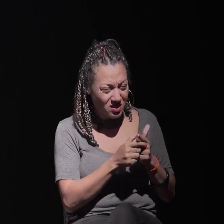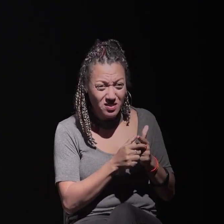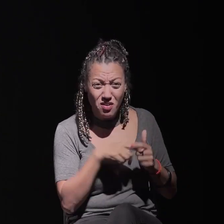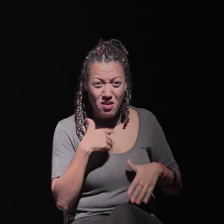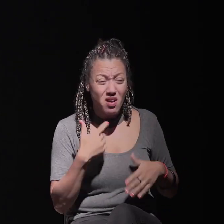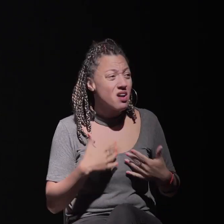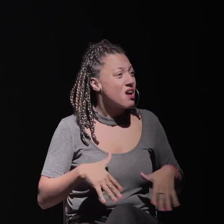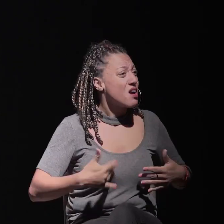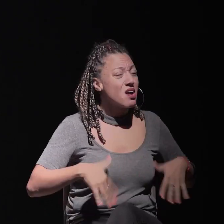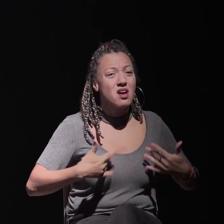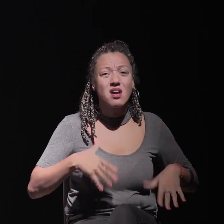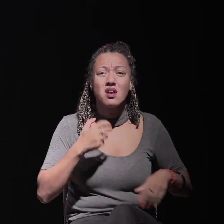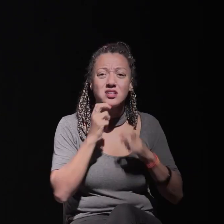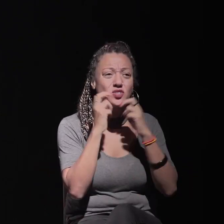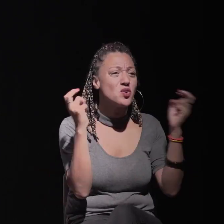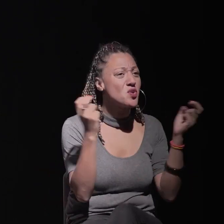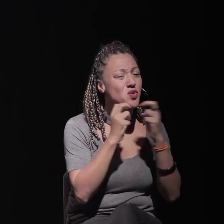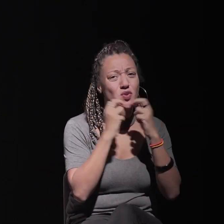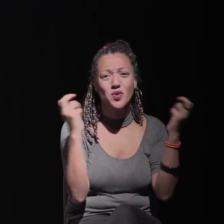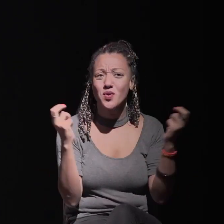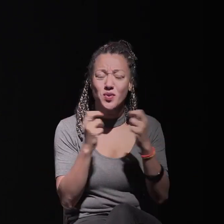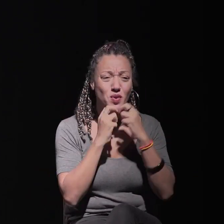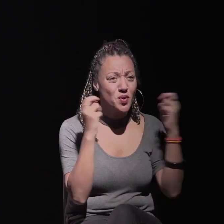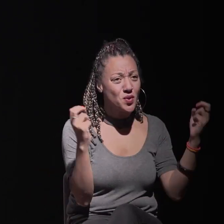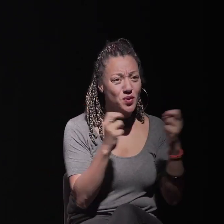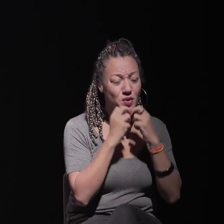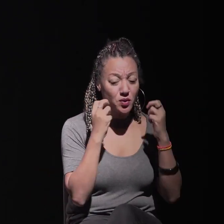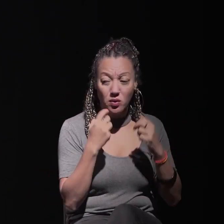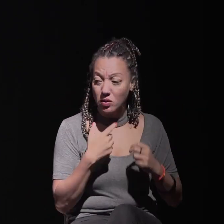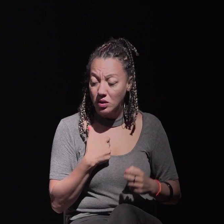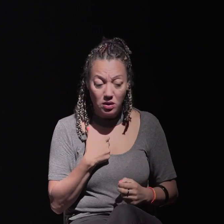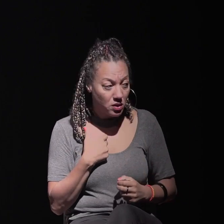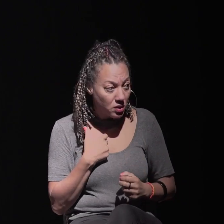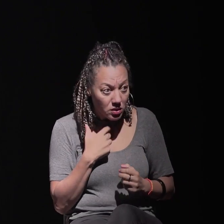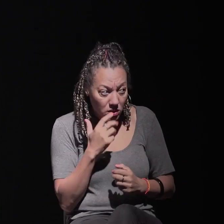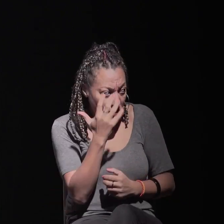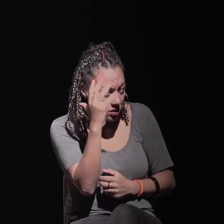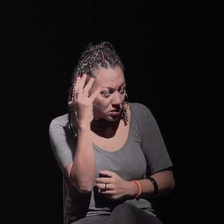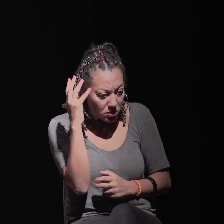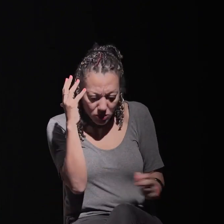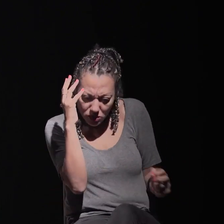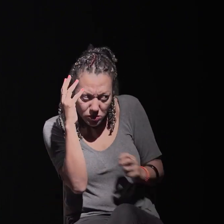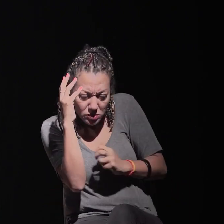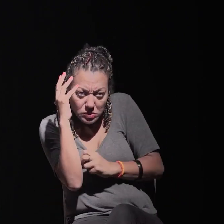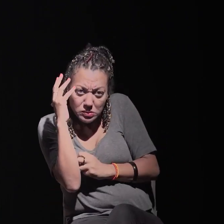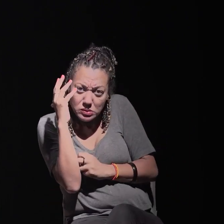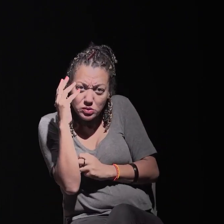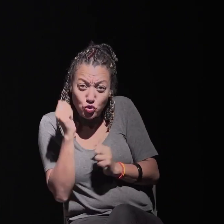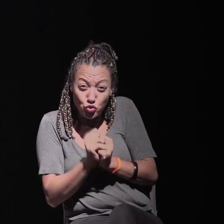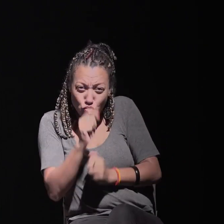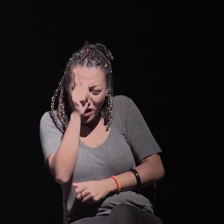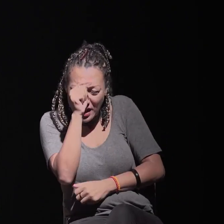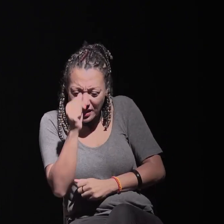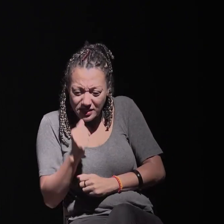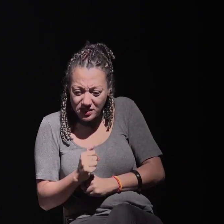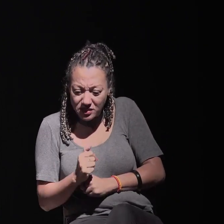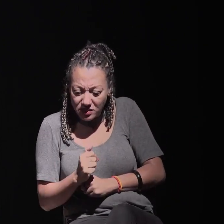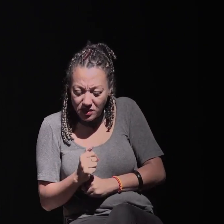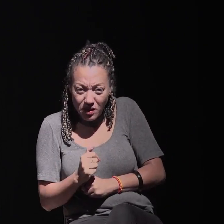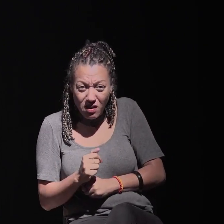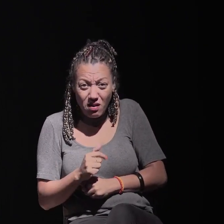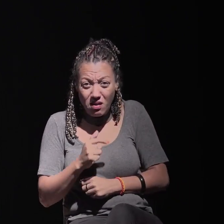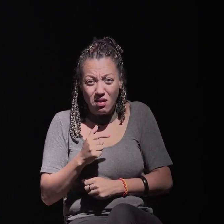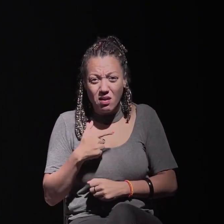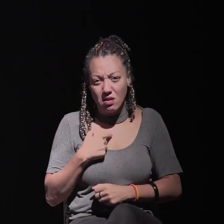Fugiu pedindo socorro. Socorro! Fiquei junto com a galinha escondido na sombra do capim alto. Fui mordido por um